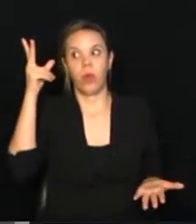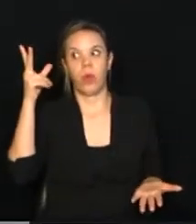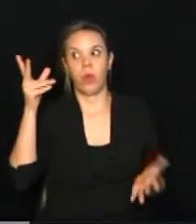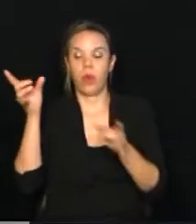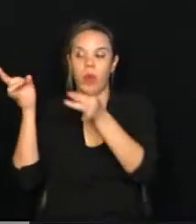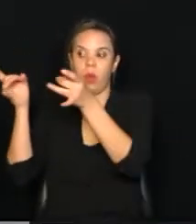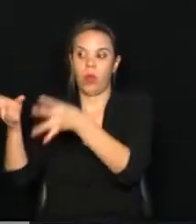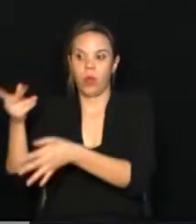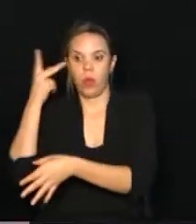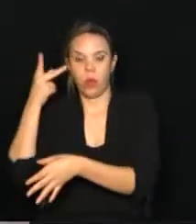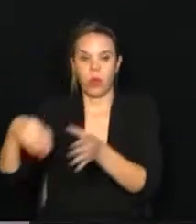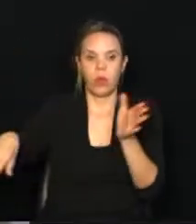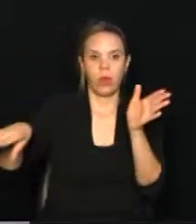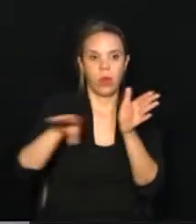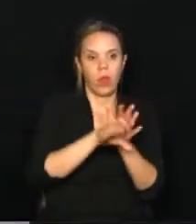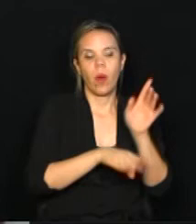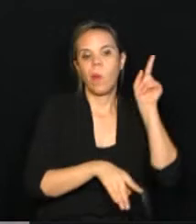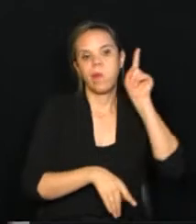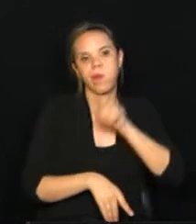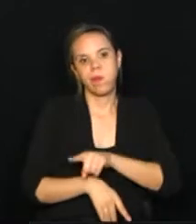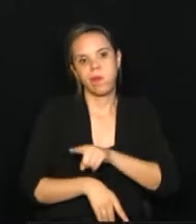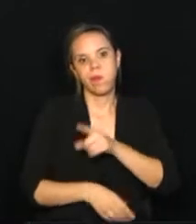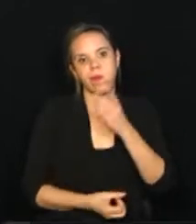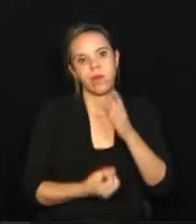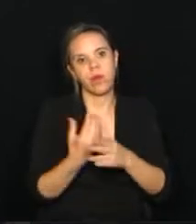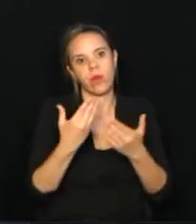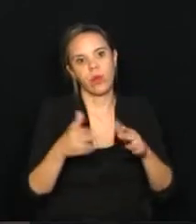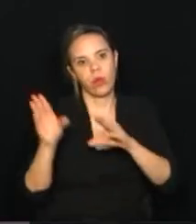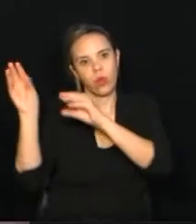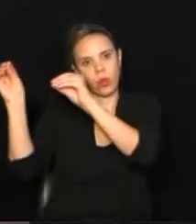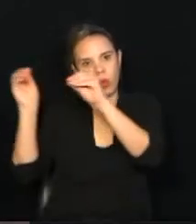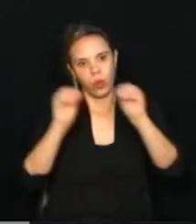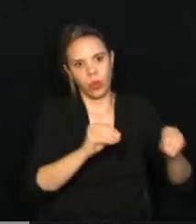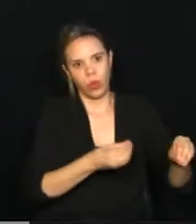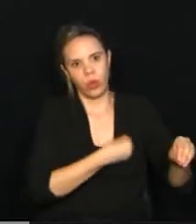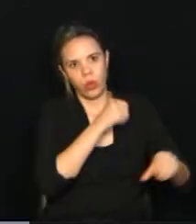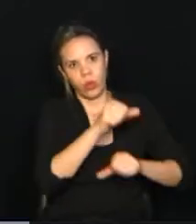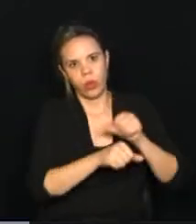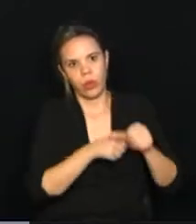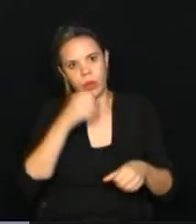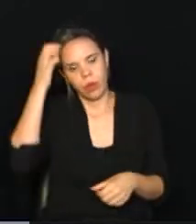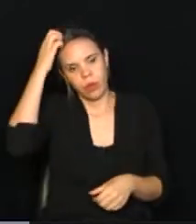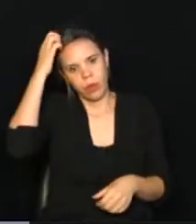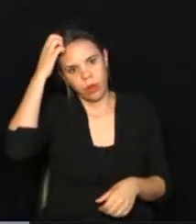São Paulo para vir para Americana. Mudei totalmente a minha vida.